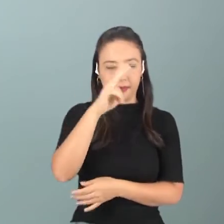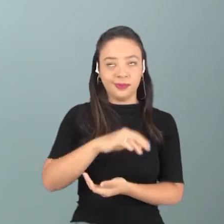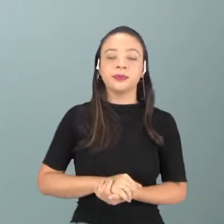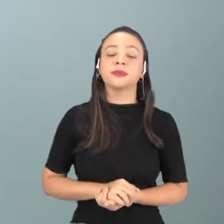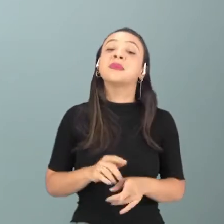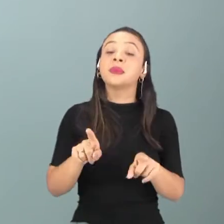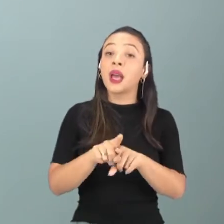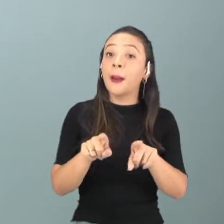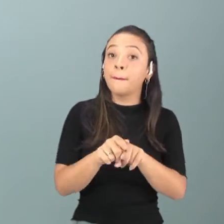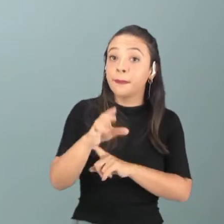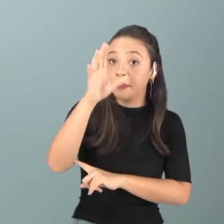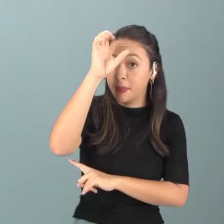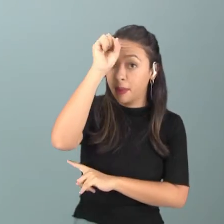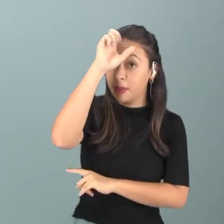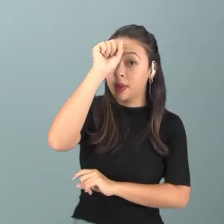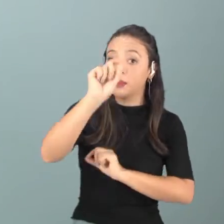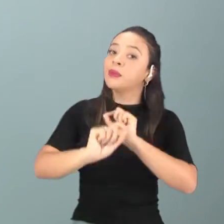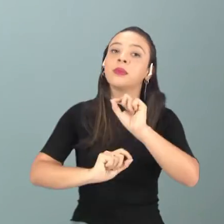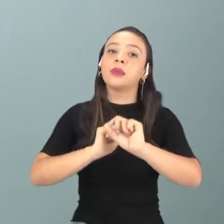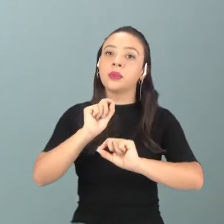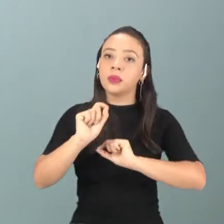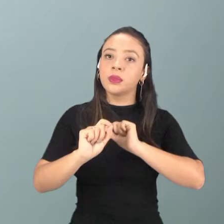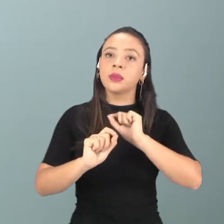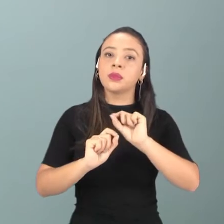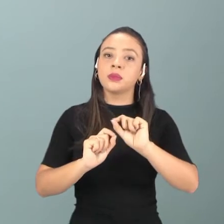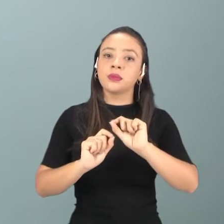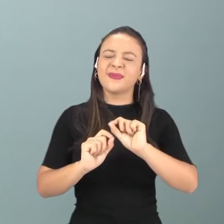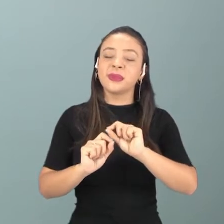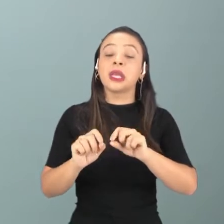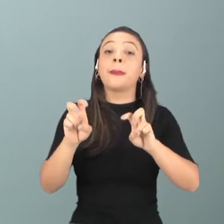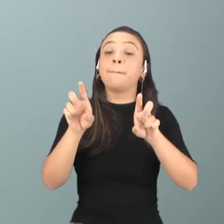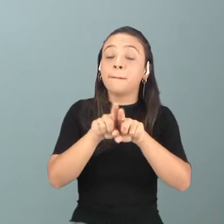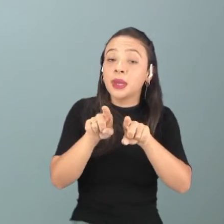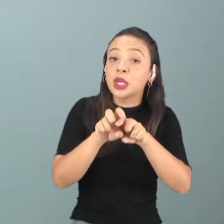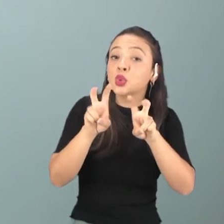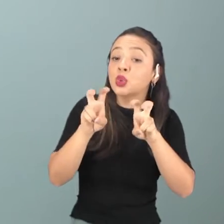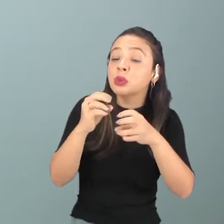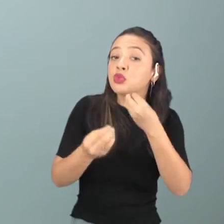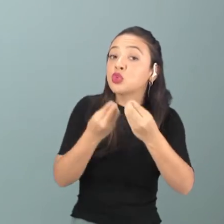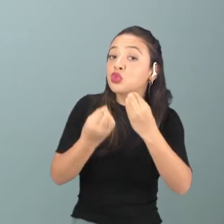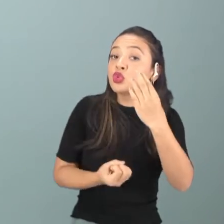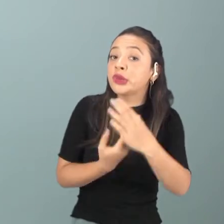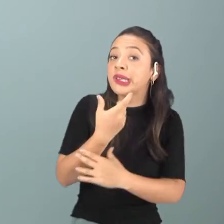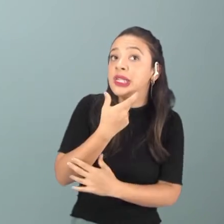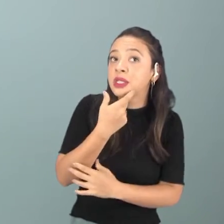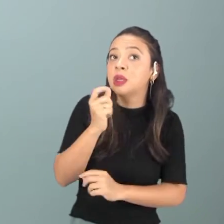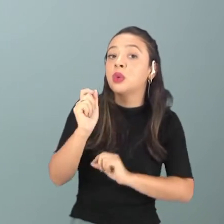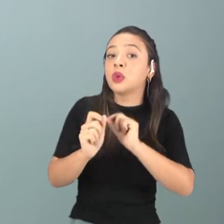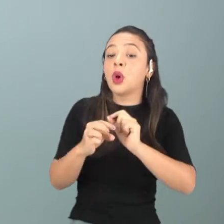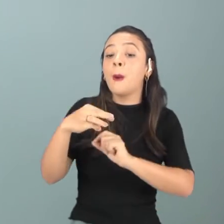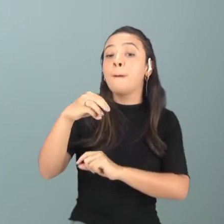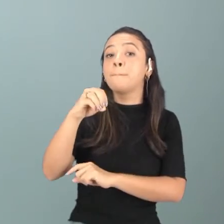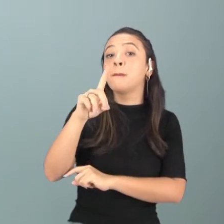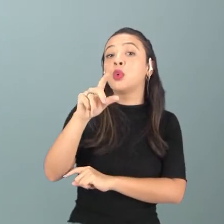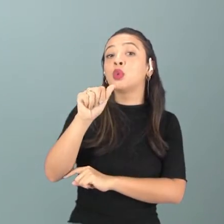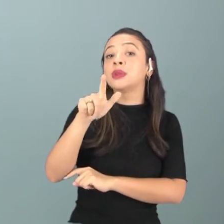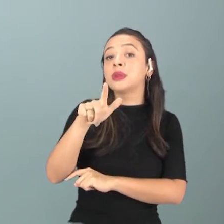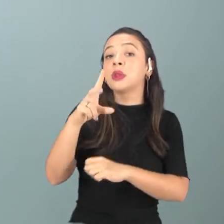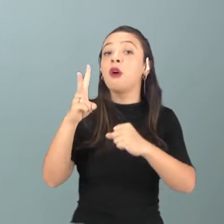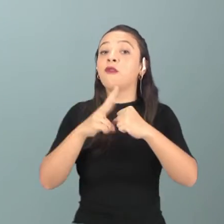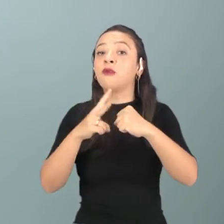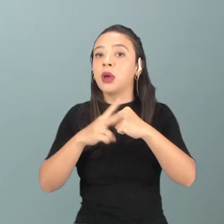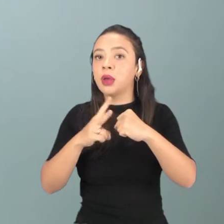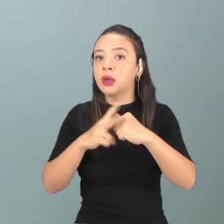também aprendeu nas nossas aulas, foi uma das aulas a seguir da história da língua inglesa, a respeito dos modal verbs, os verbos modais.